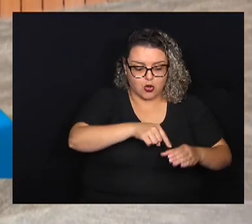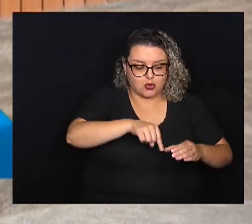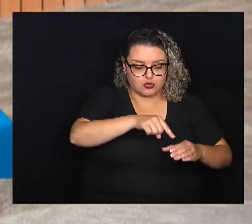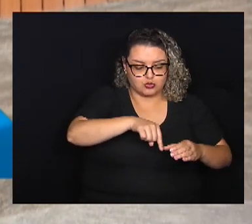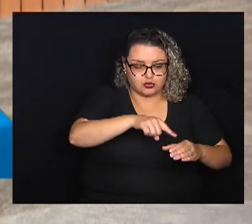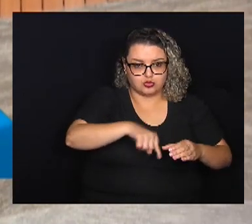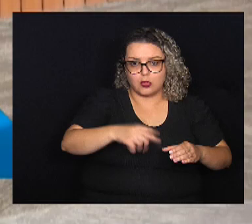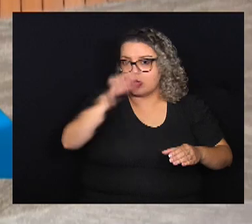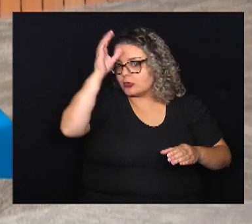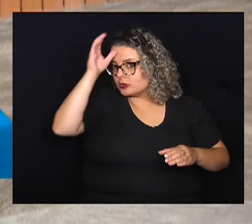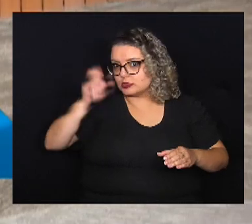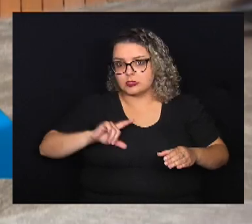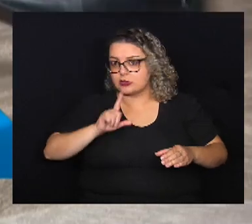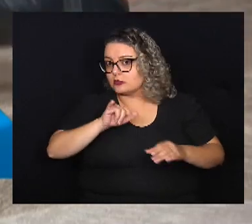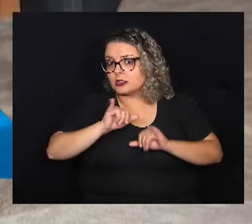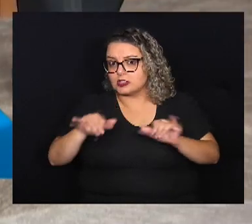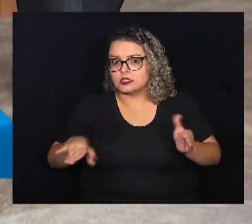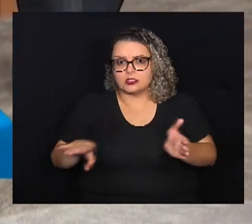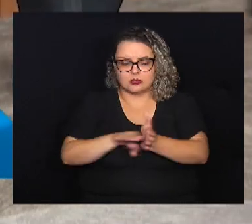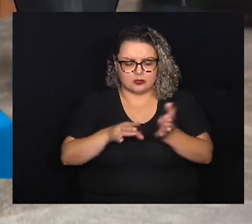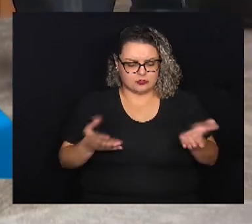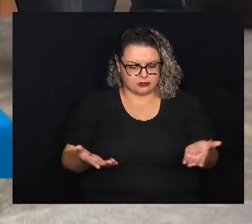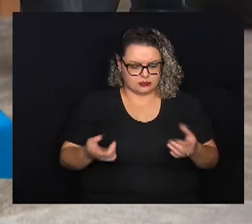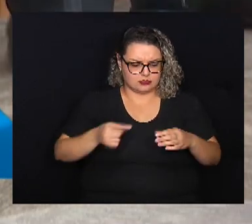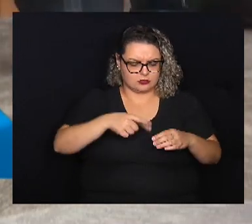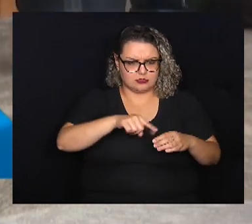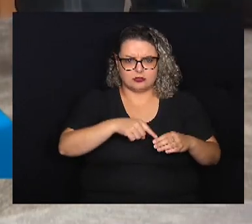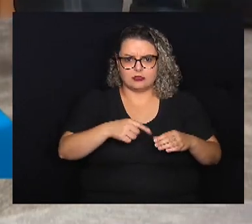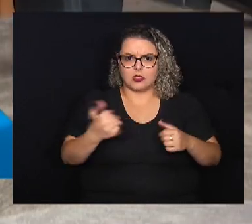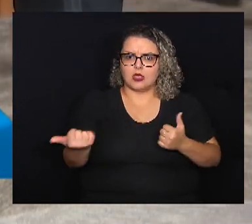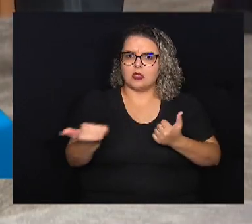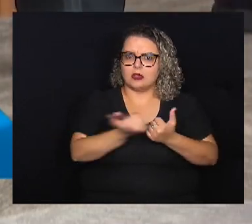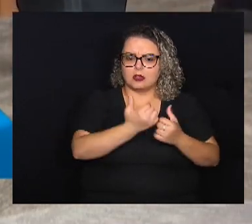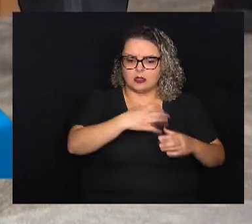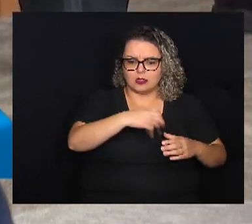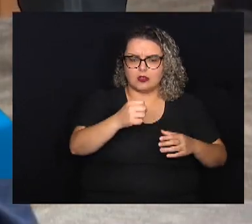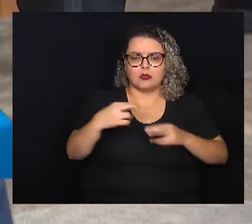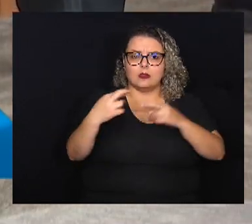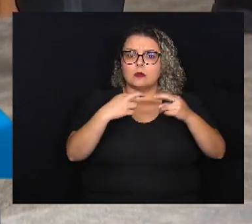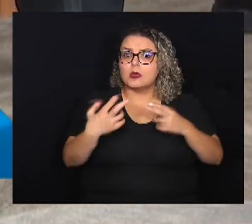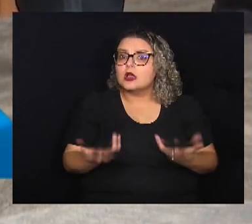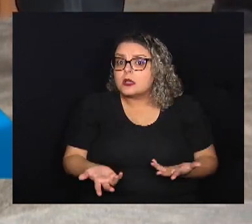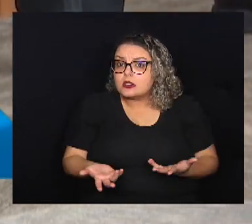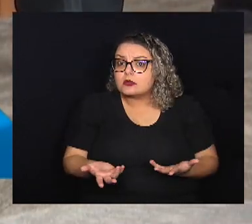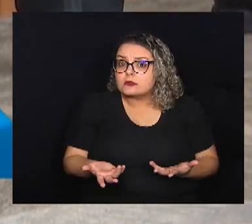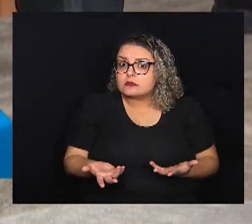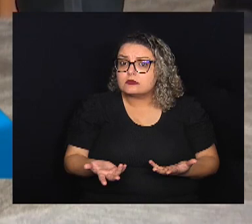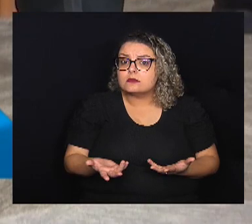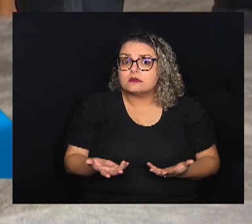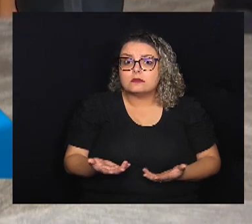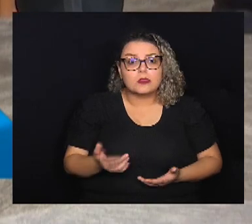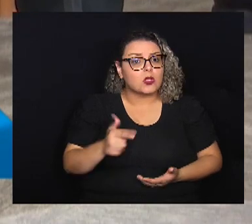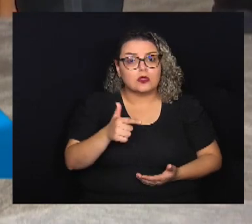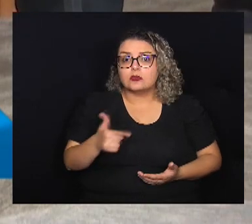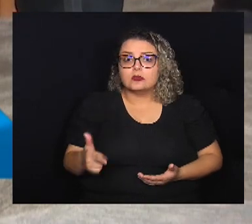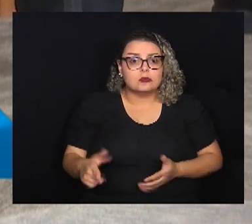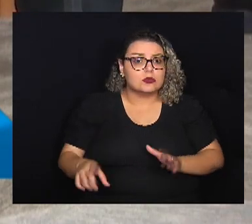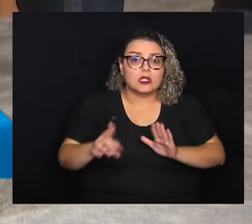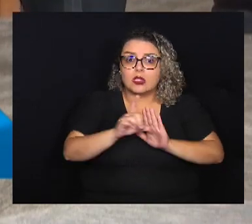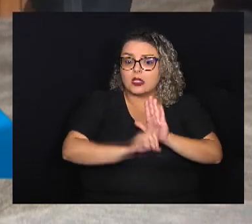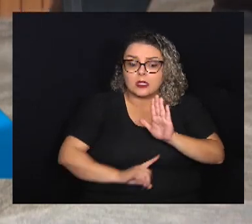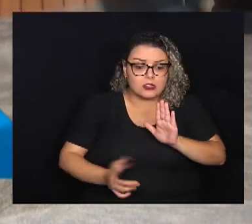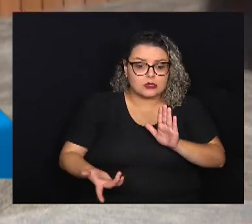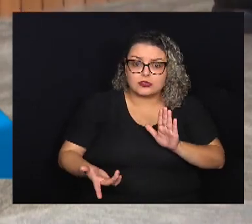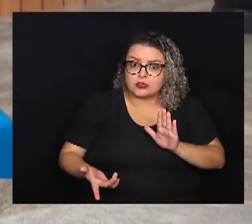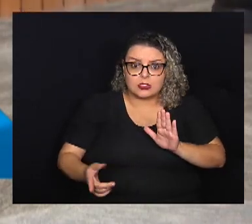era avisado e chegava lá o seu relógio já tinha sido retirado para a inspeção sem ele ter a legítima defesa então você vai